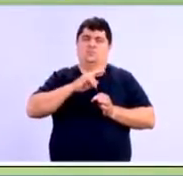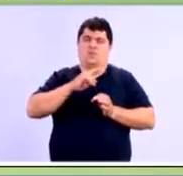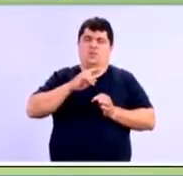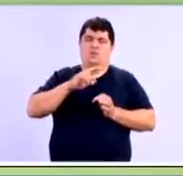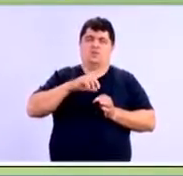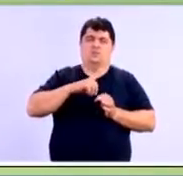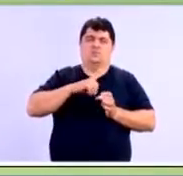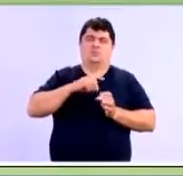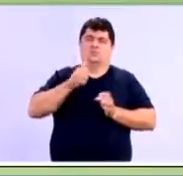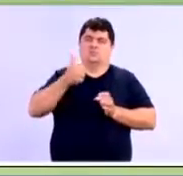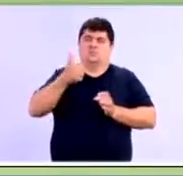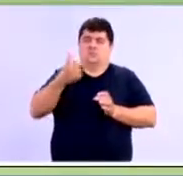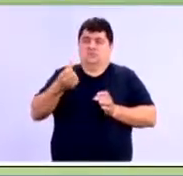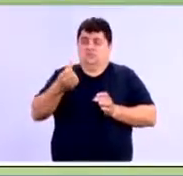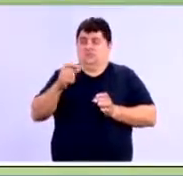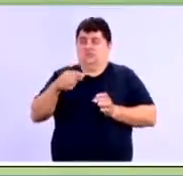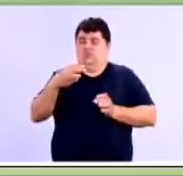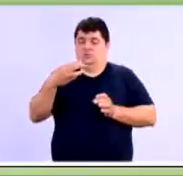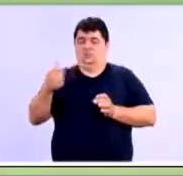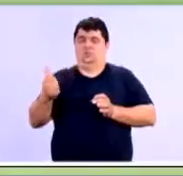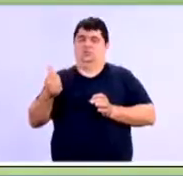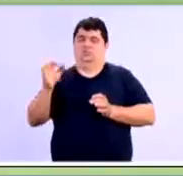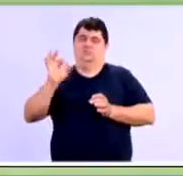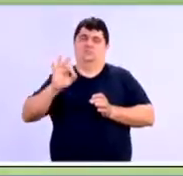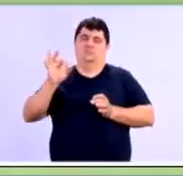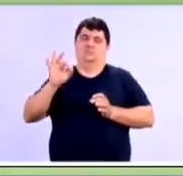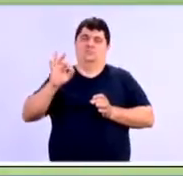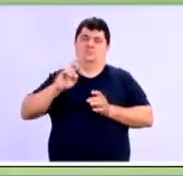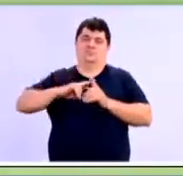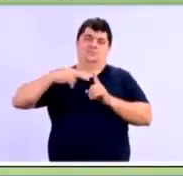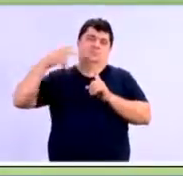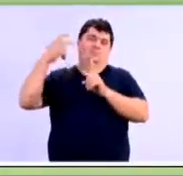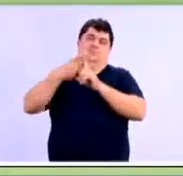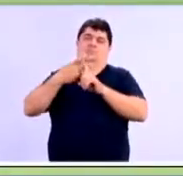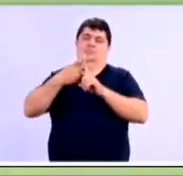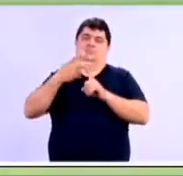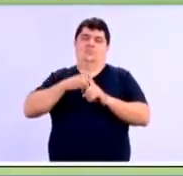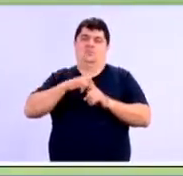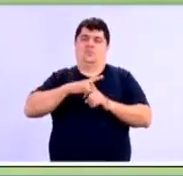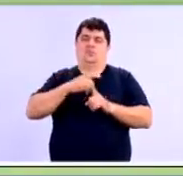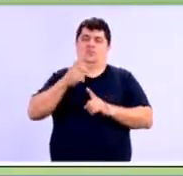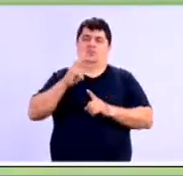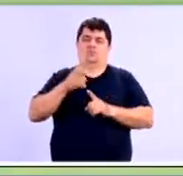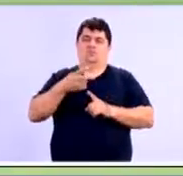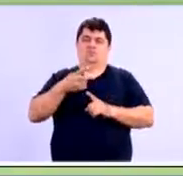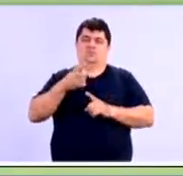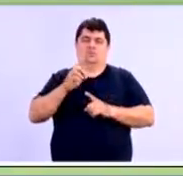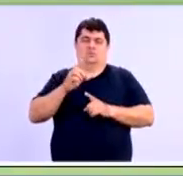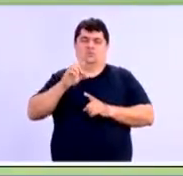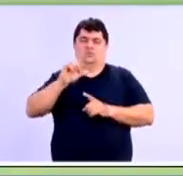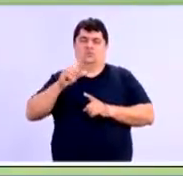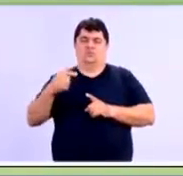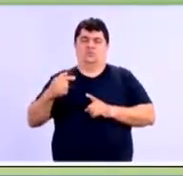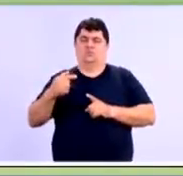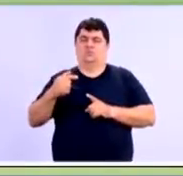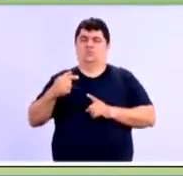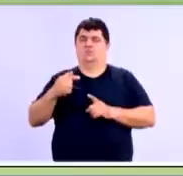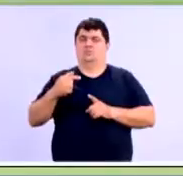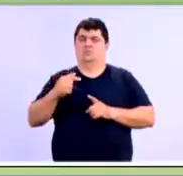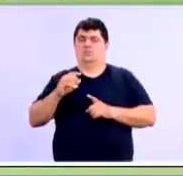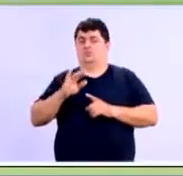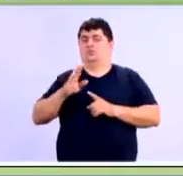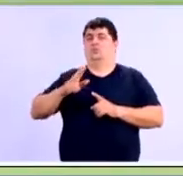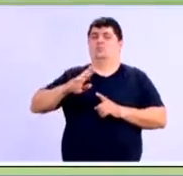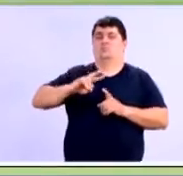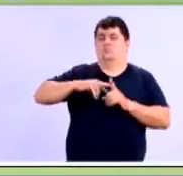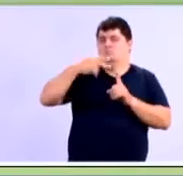capital próprio foi para 16%, né? O retorno sobre o total dos meus recursos investidos deu 2,97%. Correto? Já aumenta o retorno,